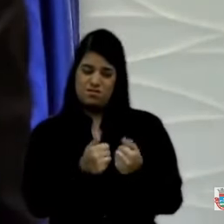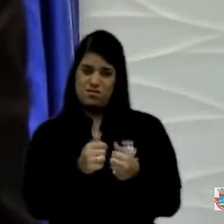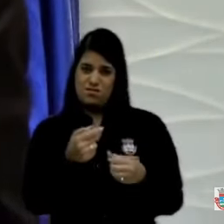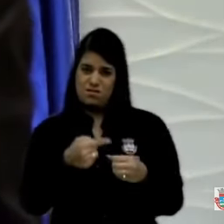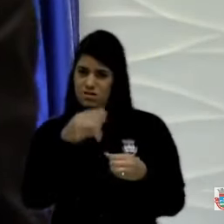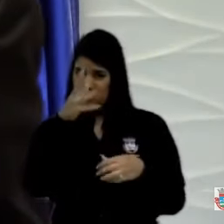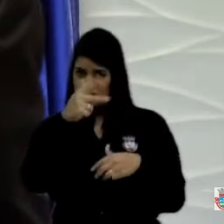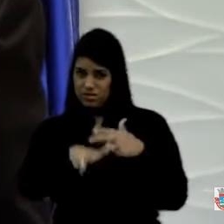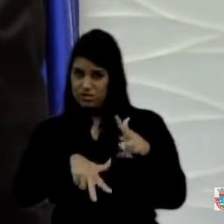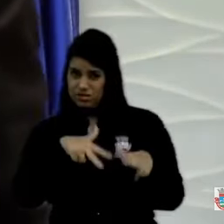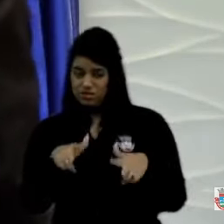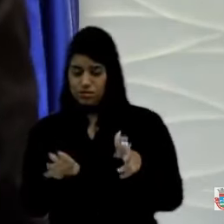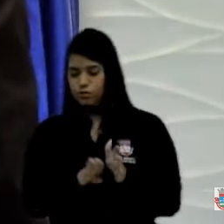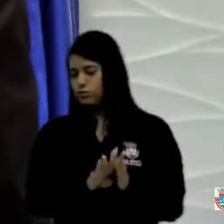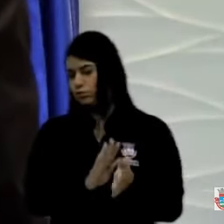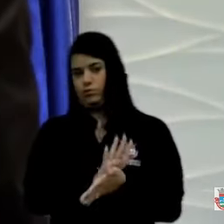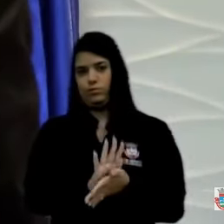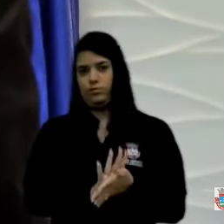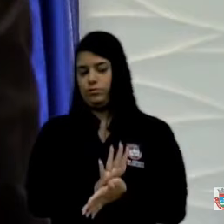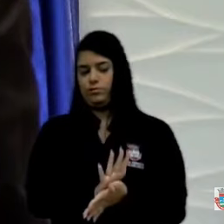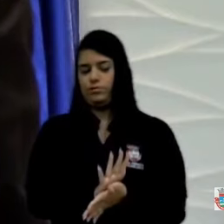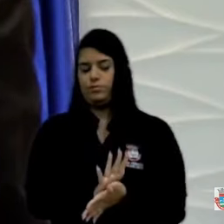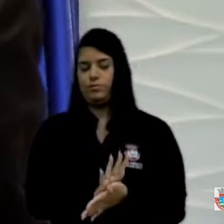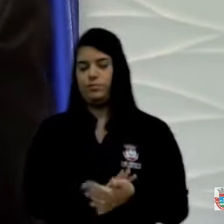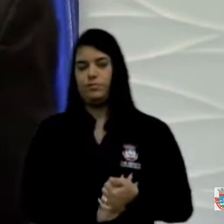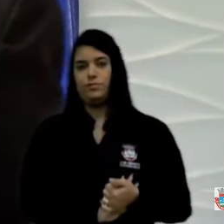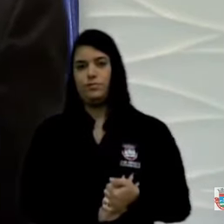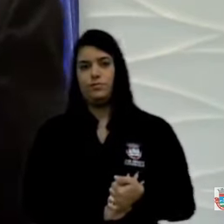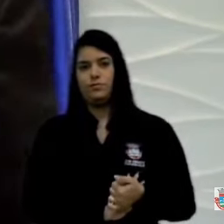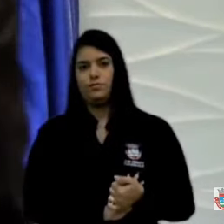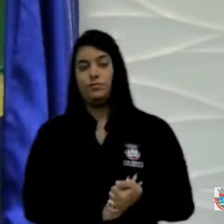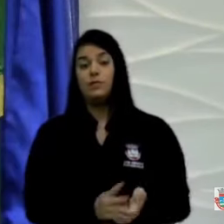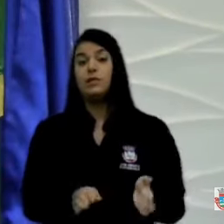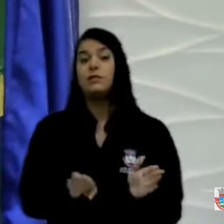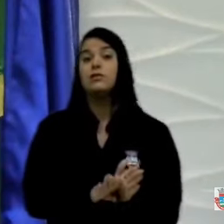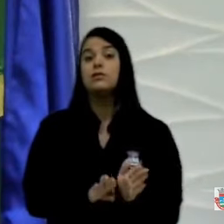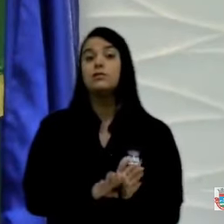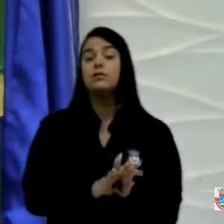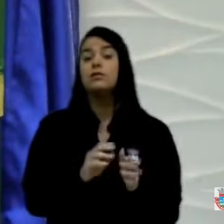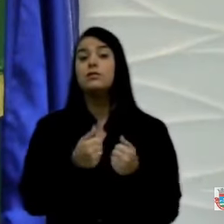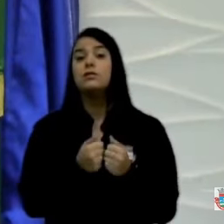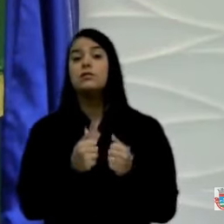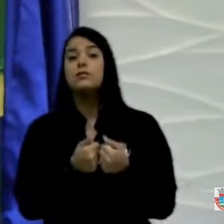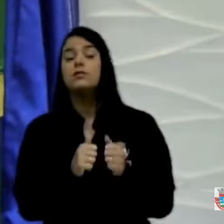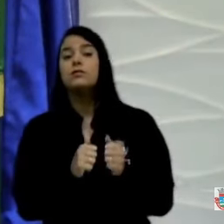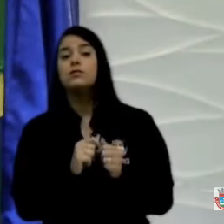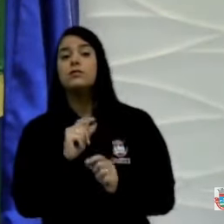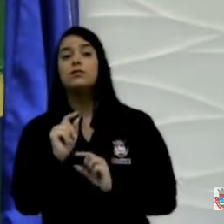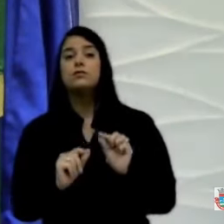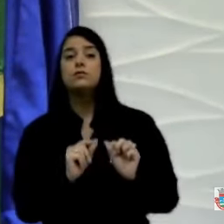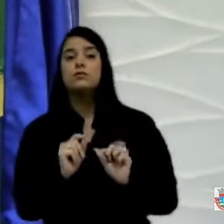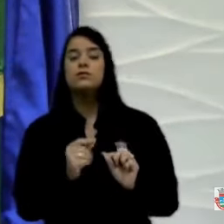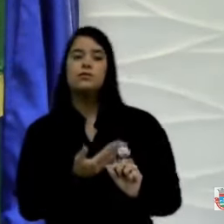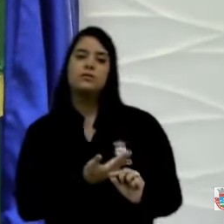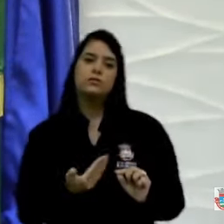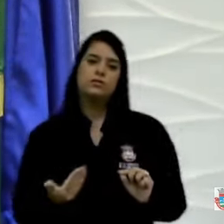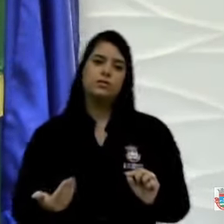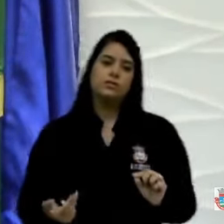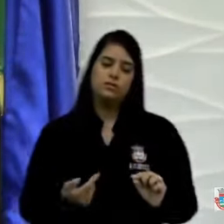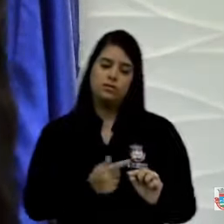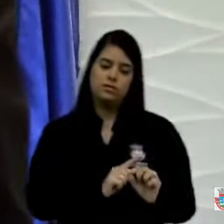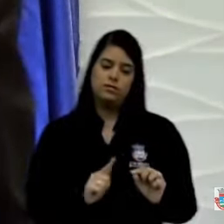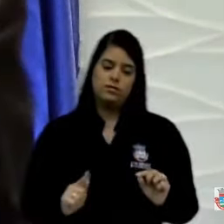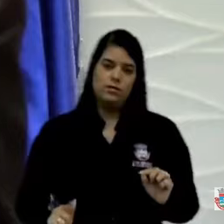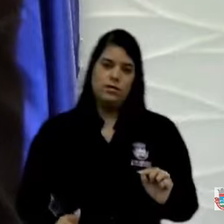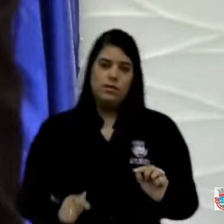não chegou, que ela conseguiu, não. Está chegando o ônibus que a governadora deu para